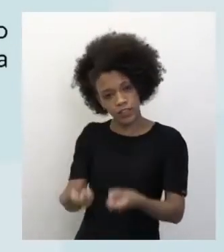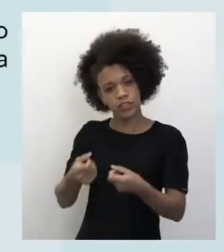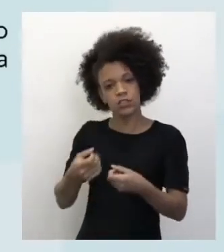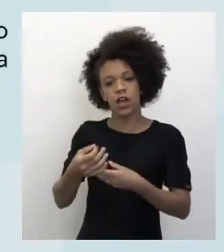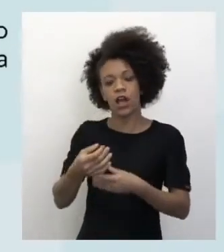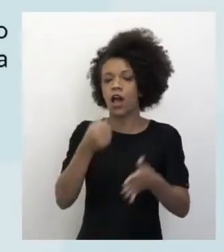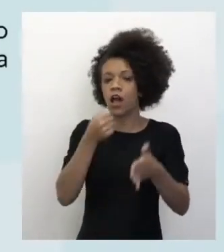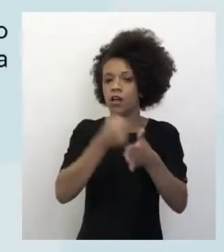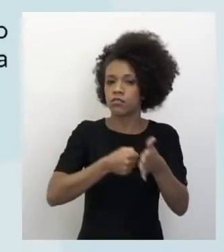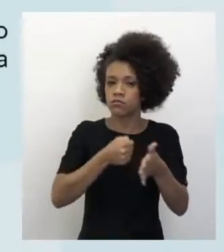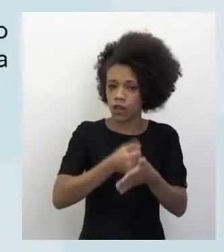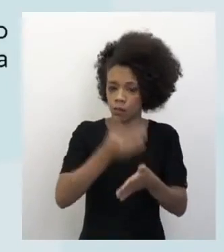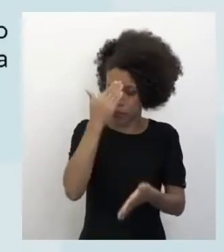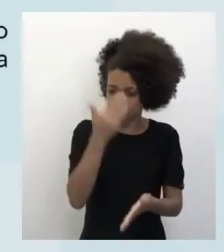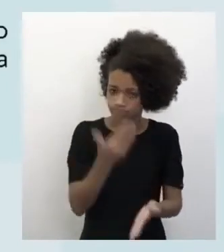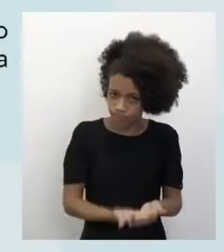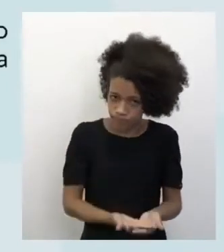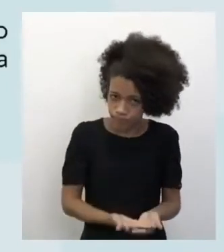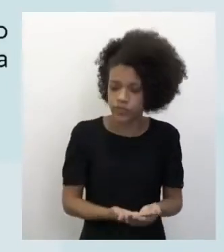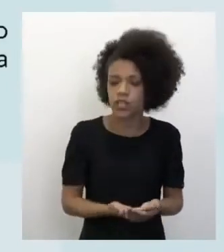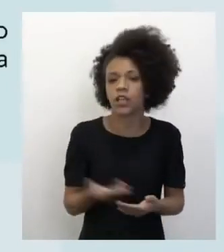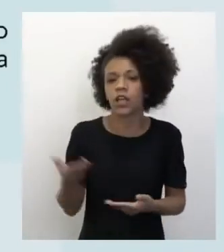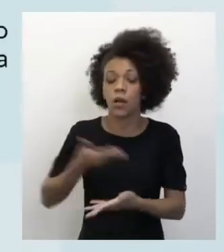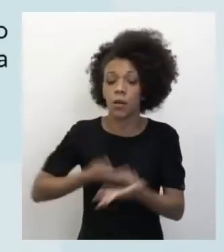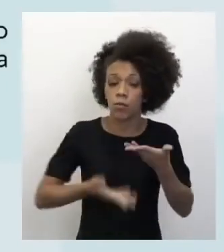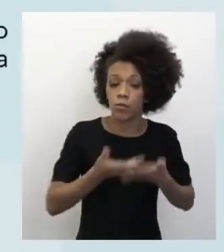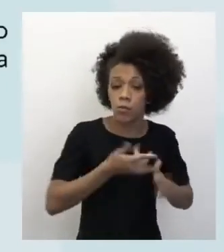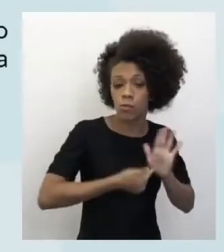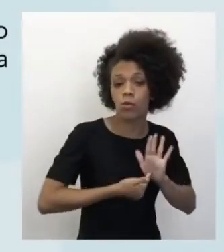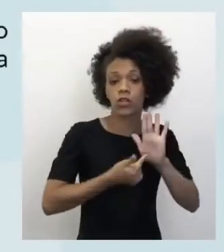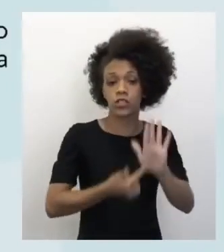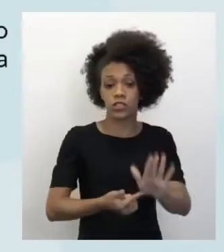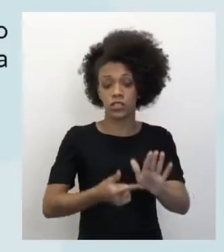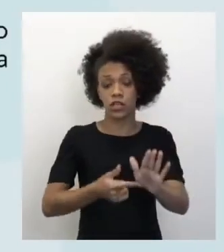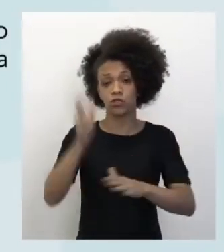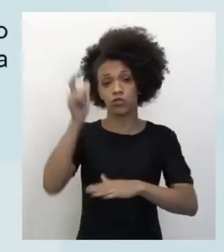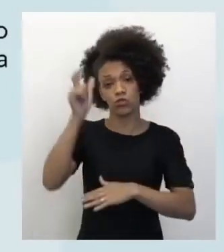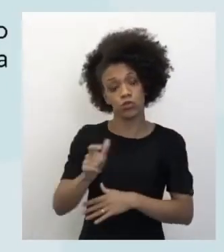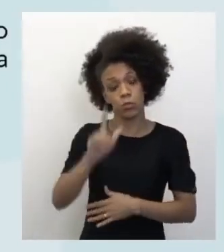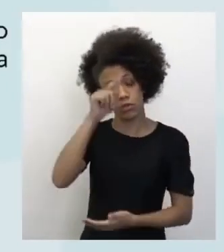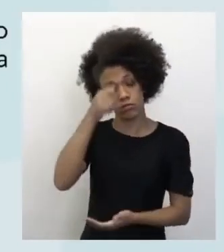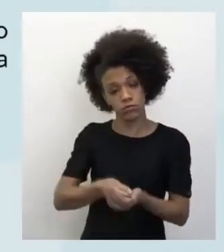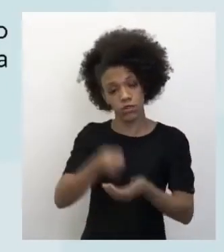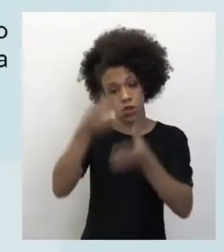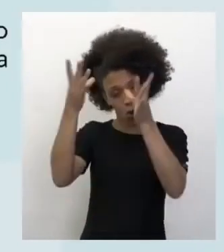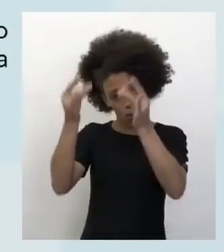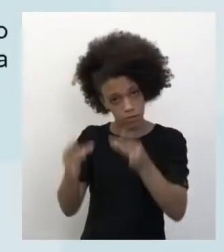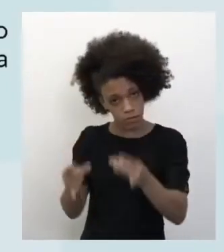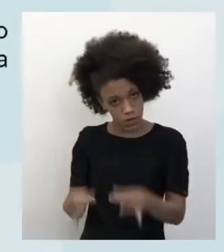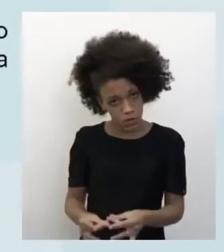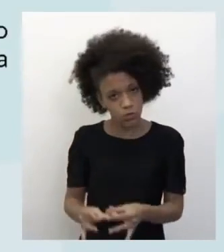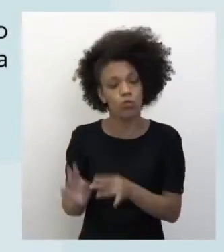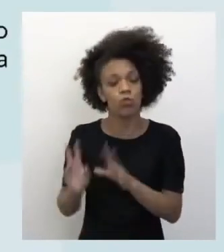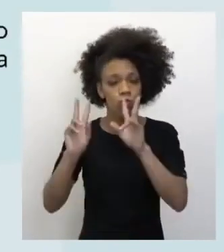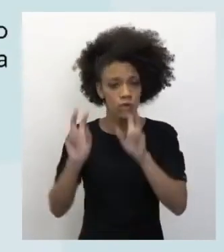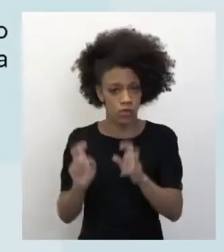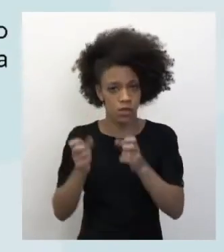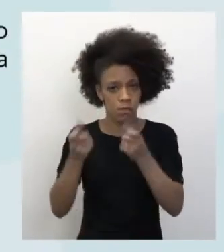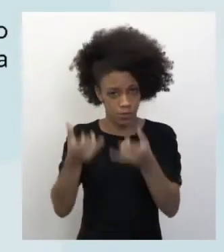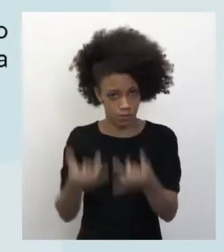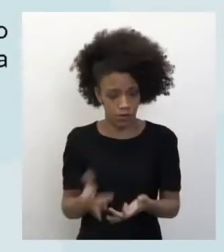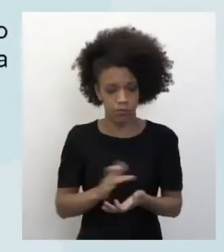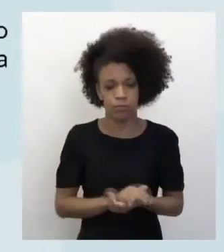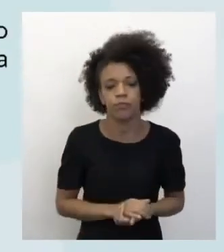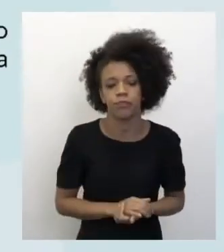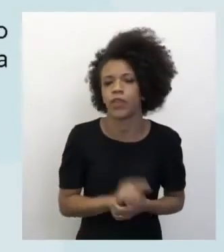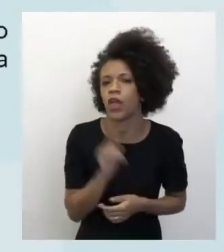pela credibilidade atribuída à palavra de uma autoridade ou especialista no assunto abordado.